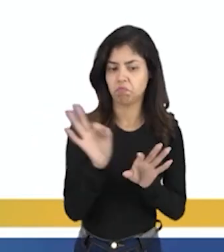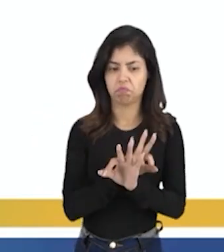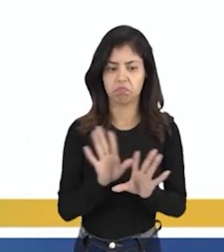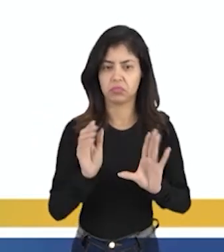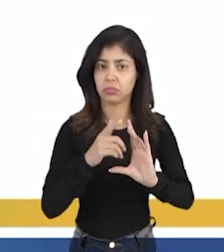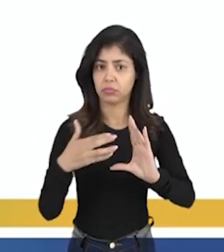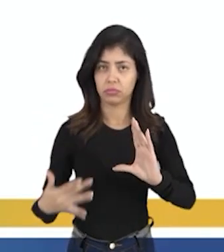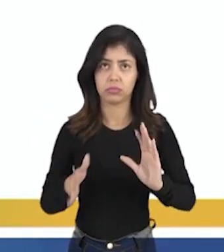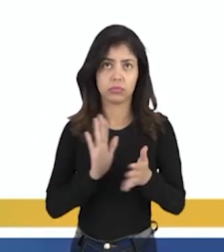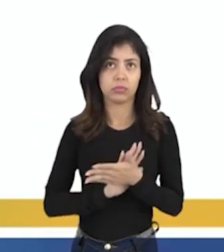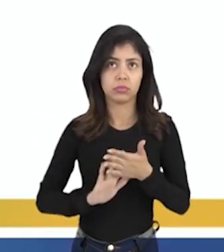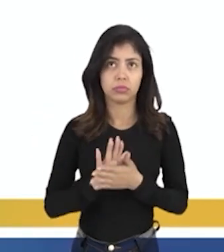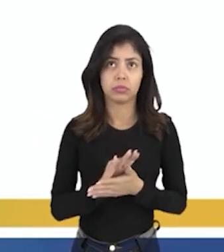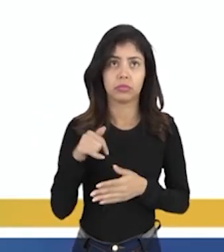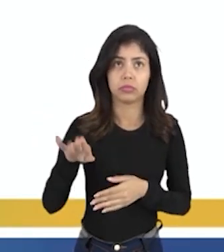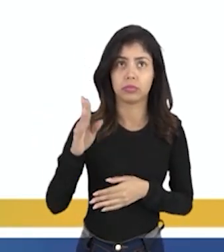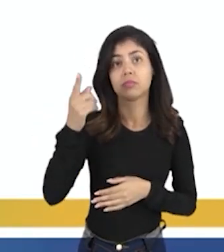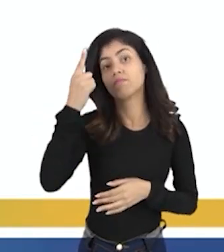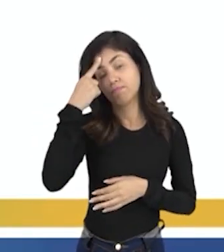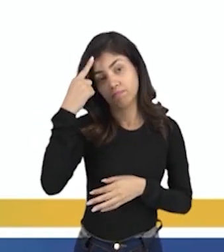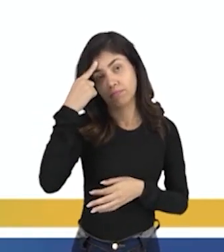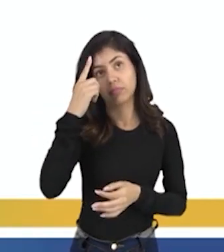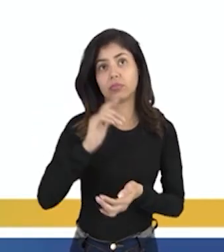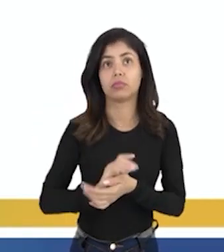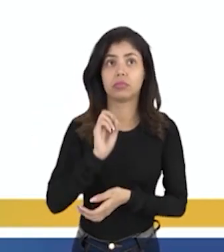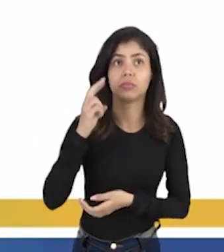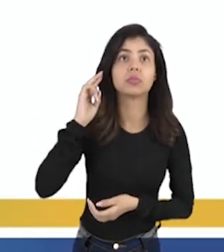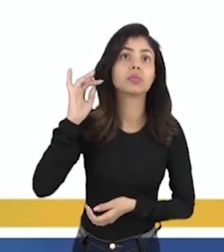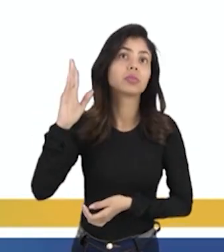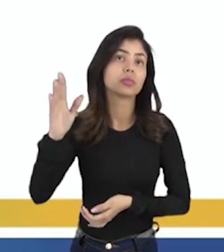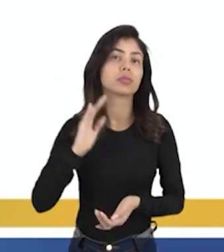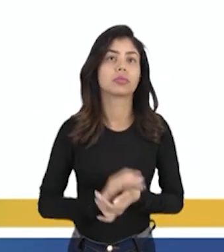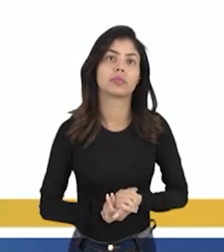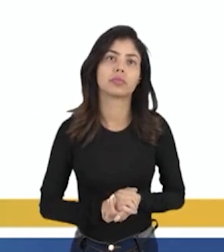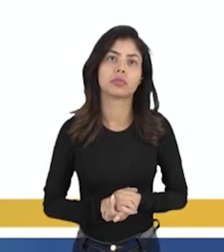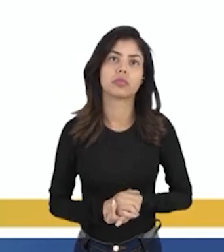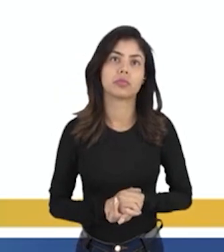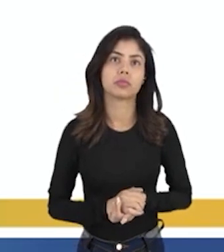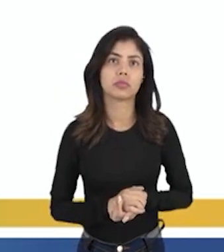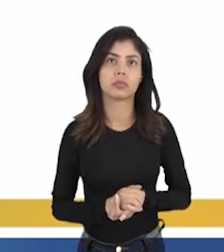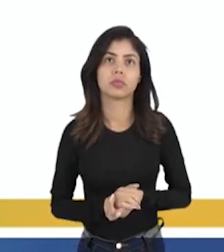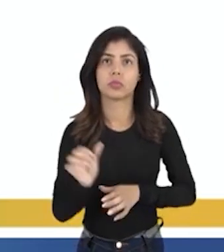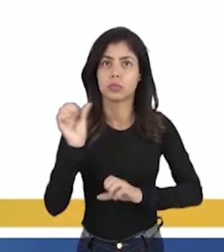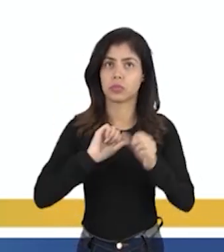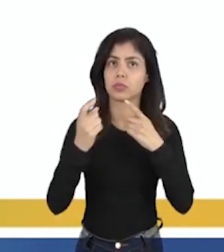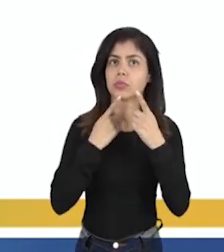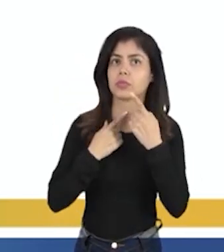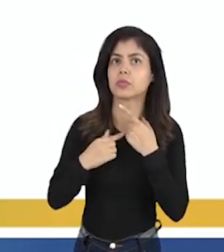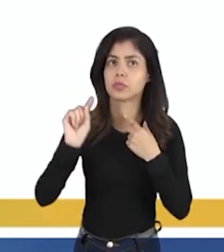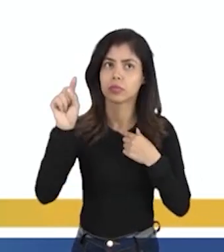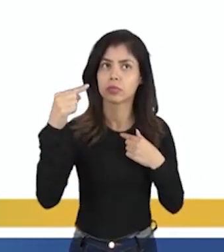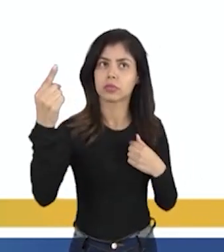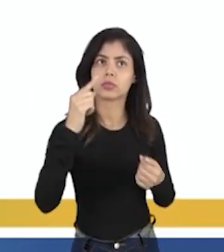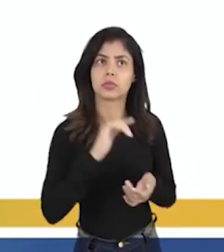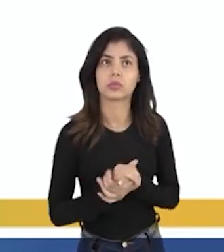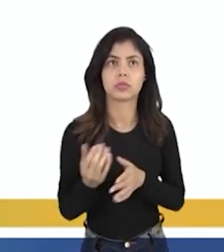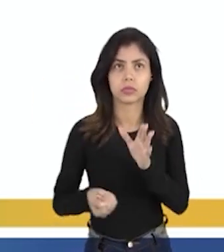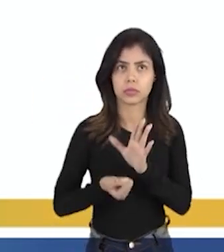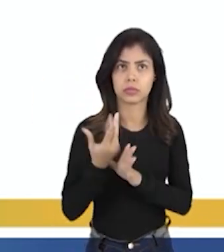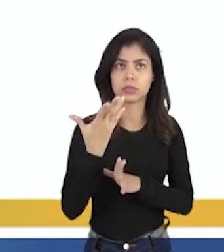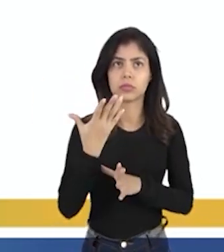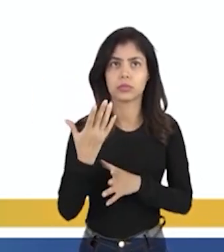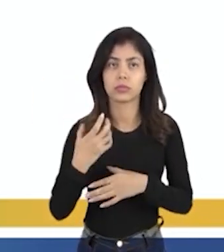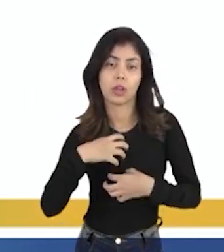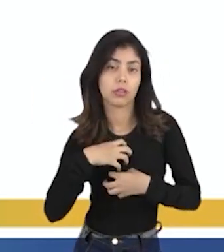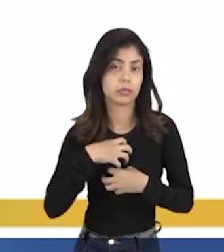nenhuma espécie, nem sequer mental ou de sonho. Transmudou-se-me o desejo para aquilo